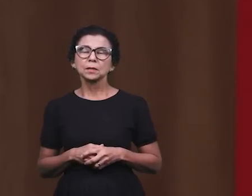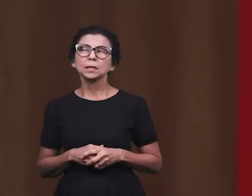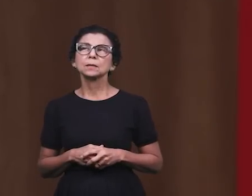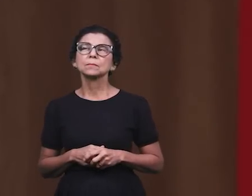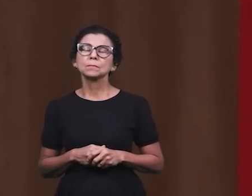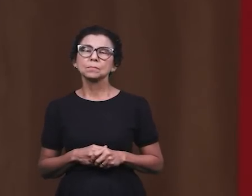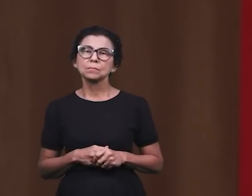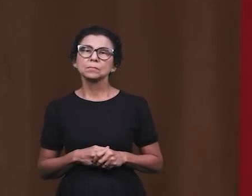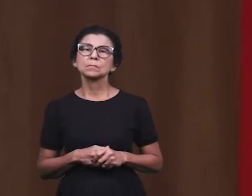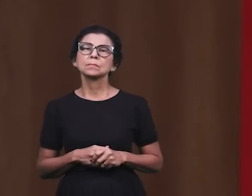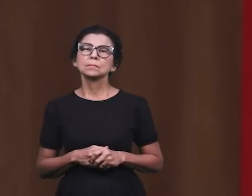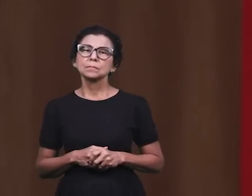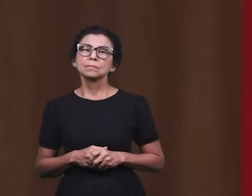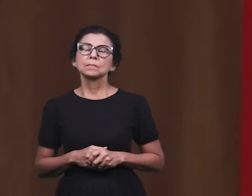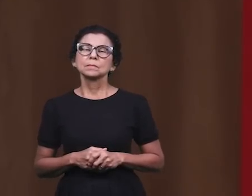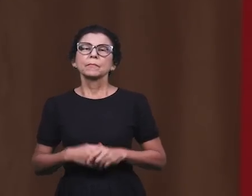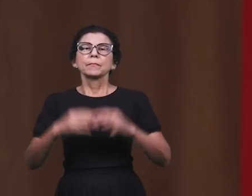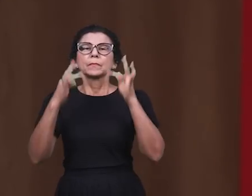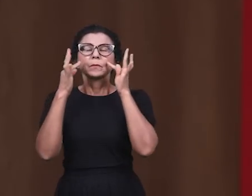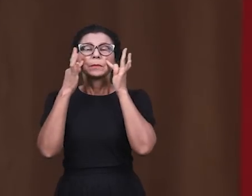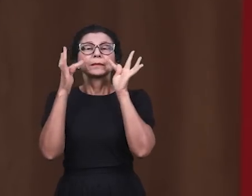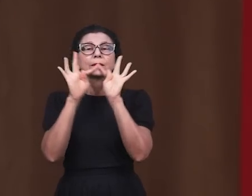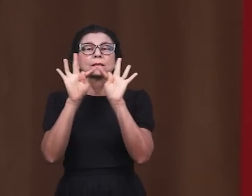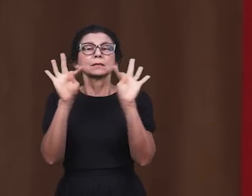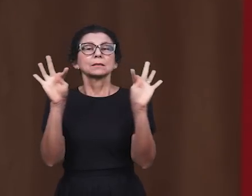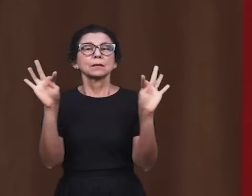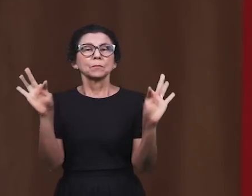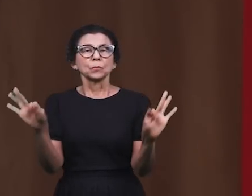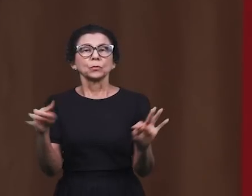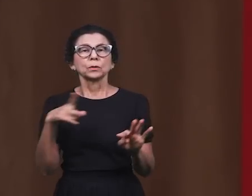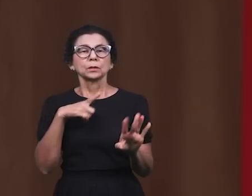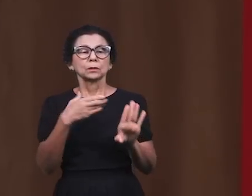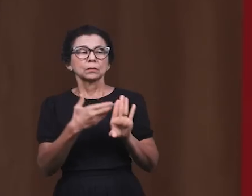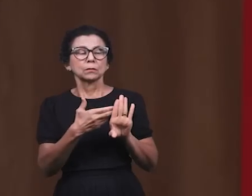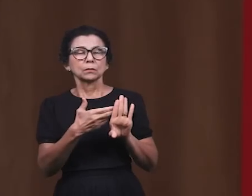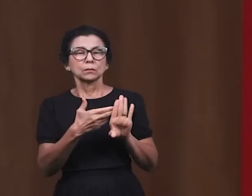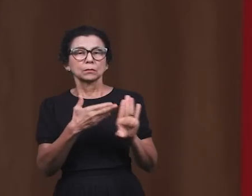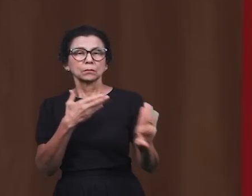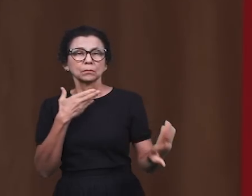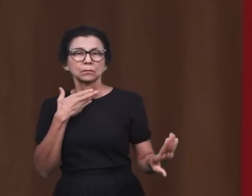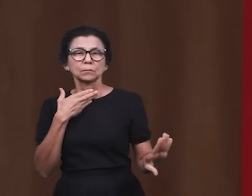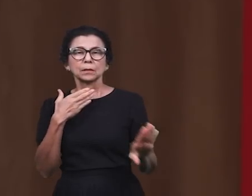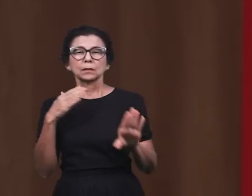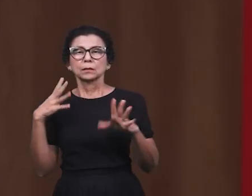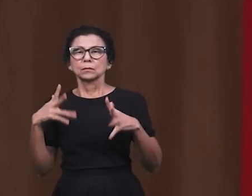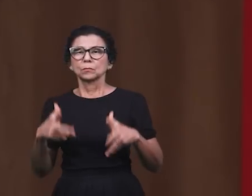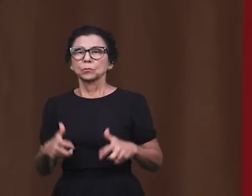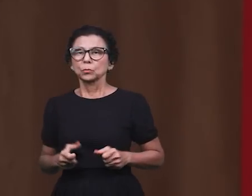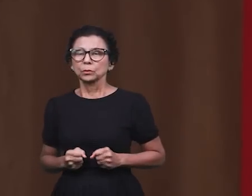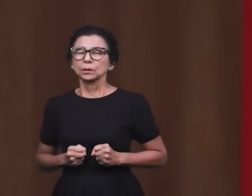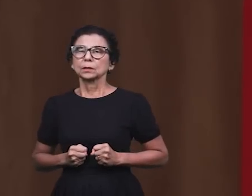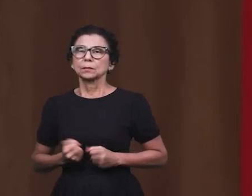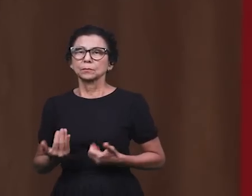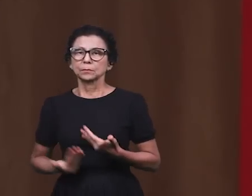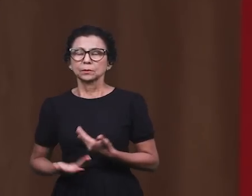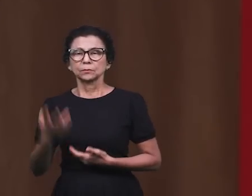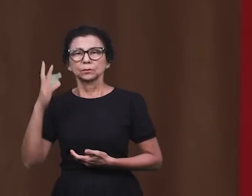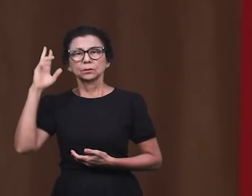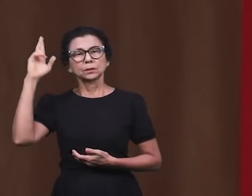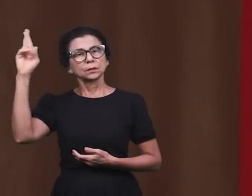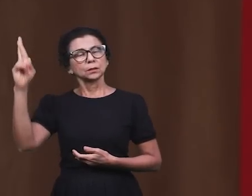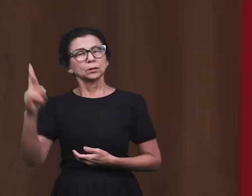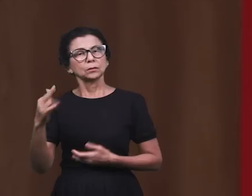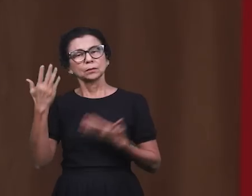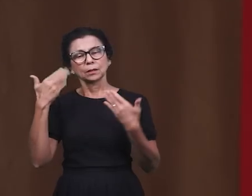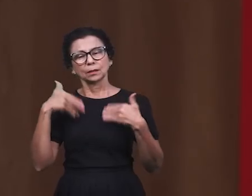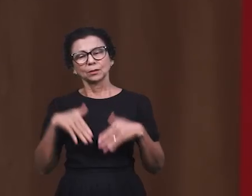né? Ele ser uma bênção, uma vida consagrada ao Senhor. E aí as vitórias, elas vêm naturalmente.